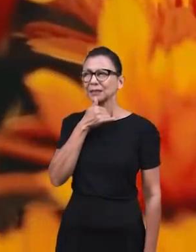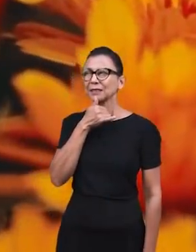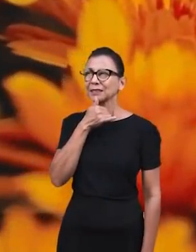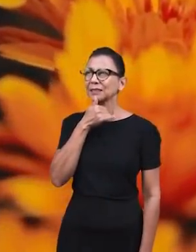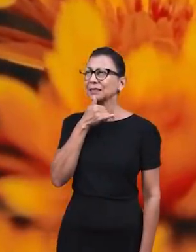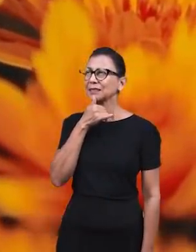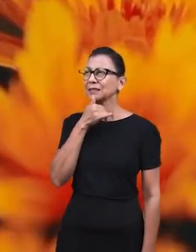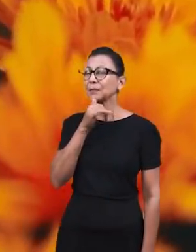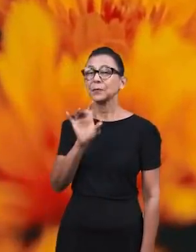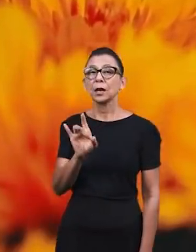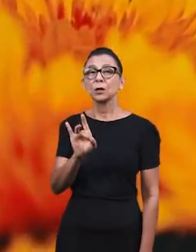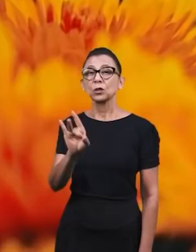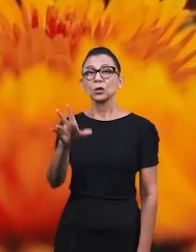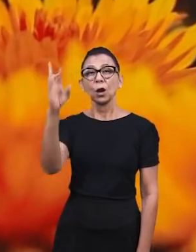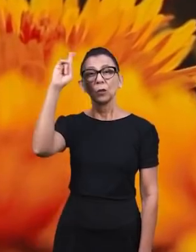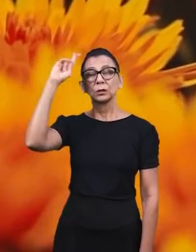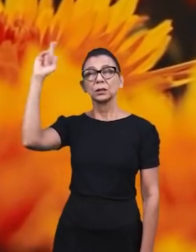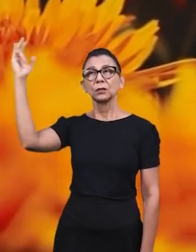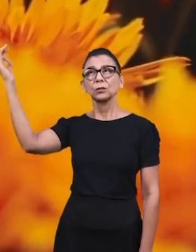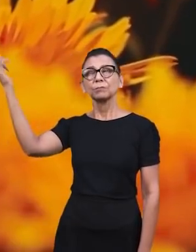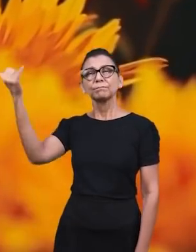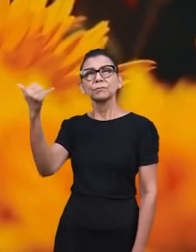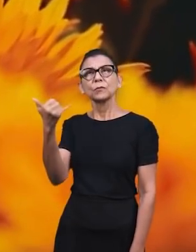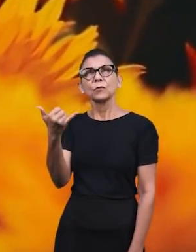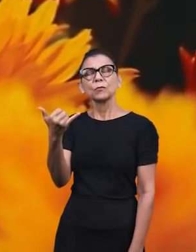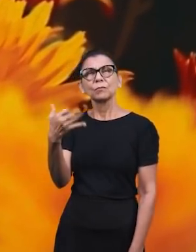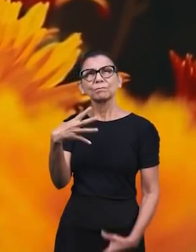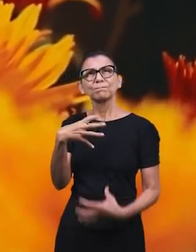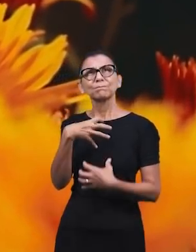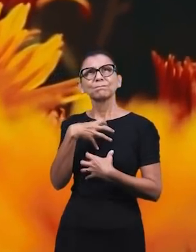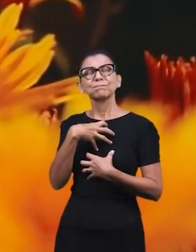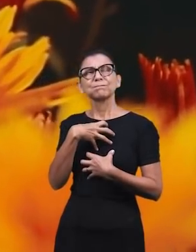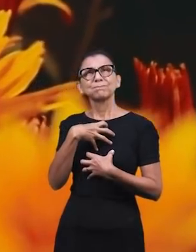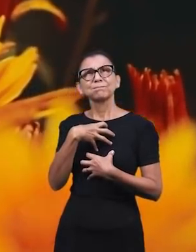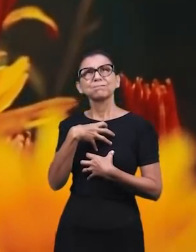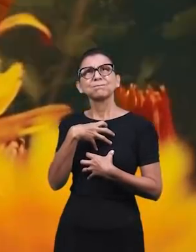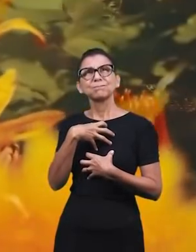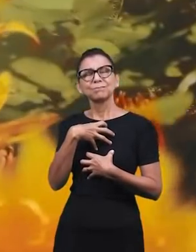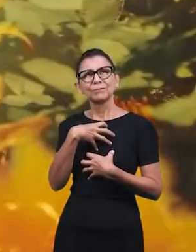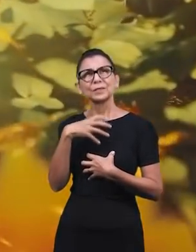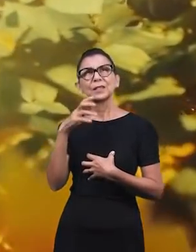na hora da tristeza e dor.